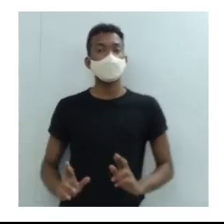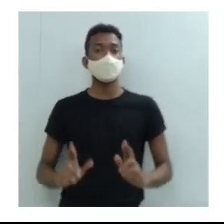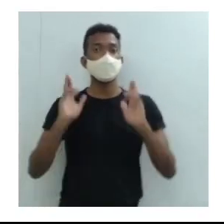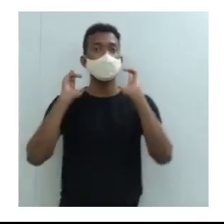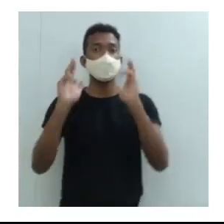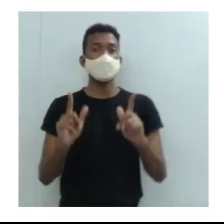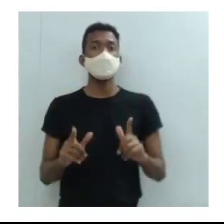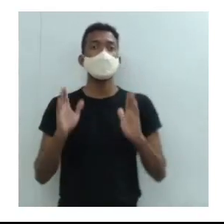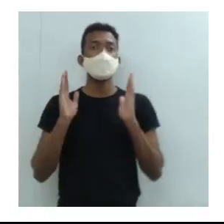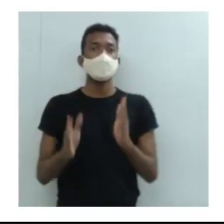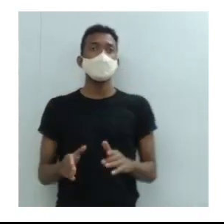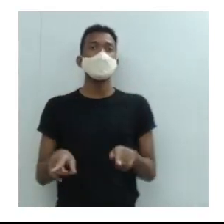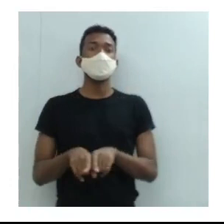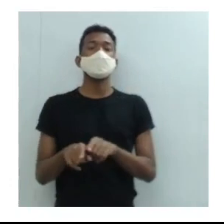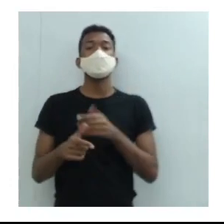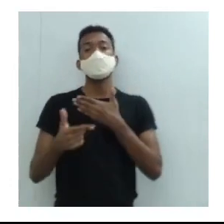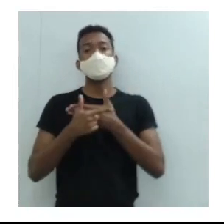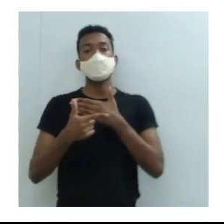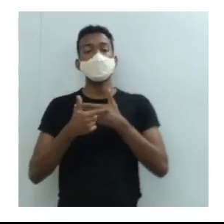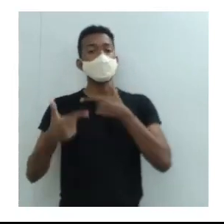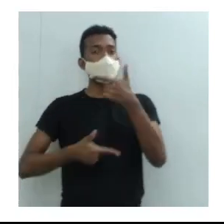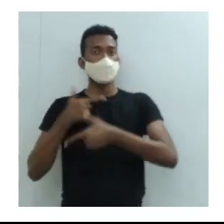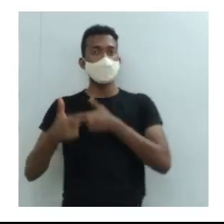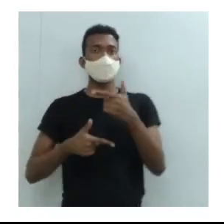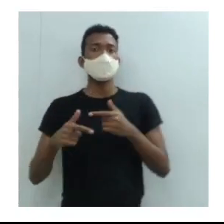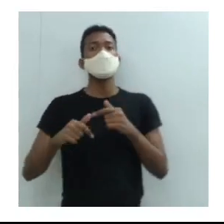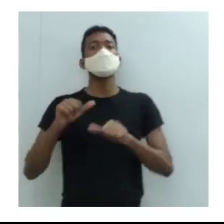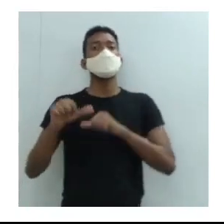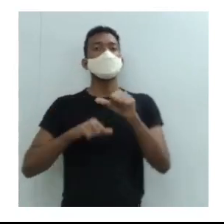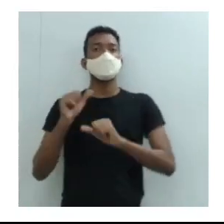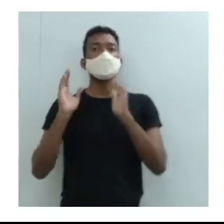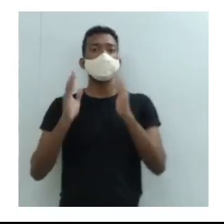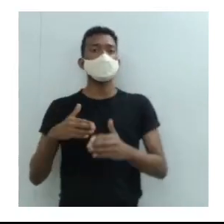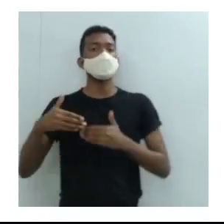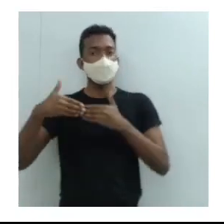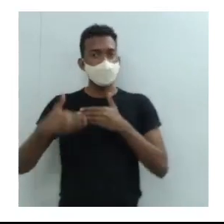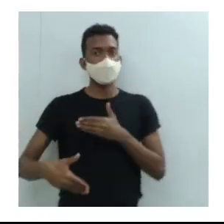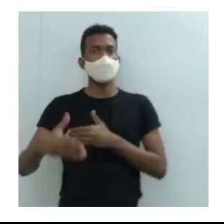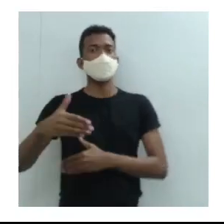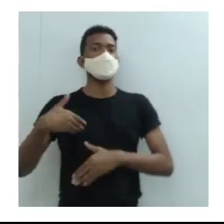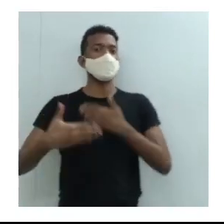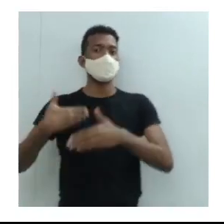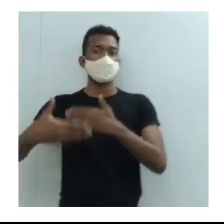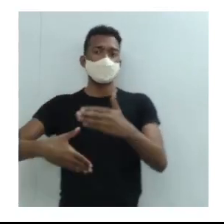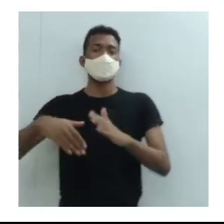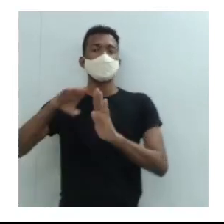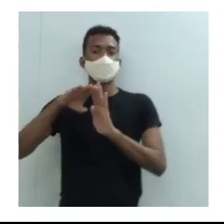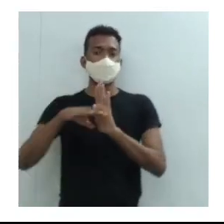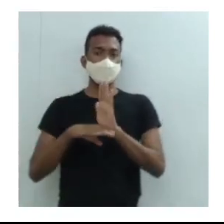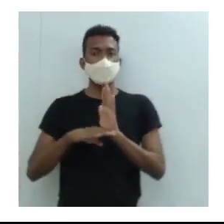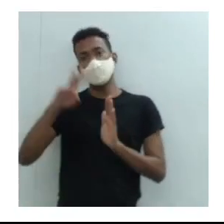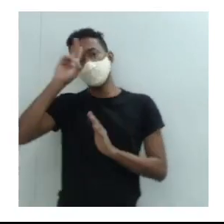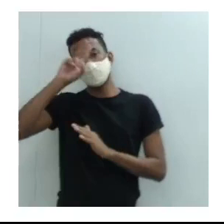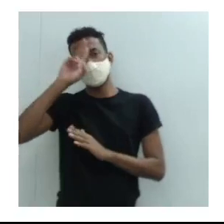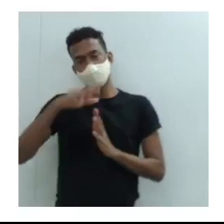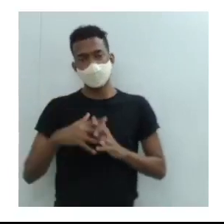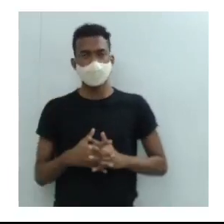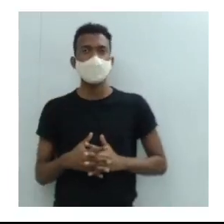suas funções se modificaram ao longo do processo histórico, né?